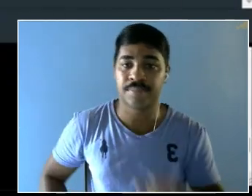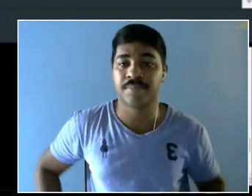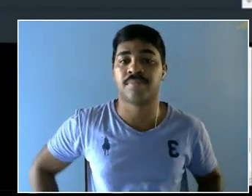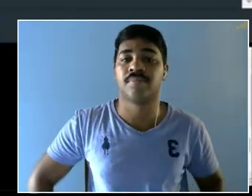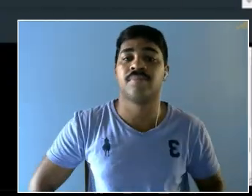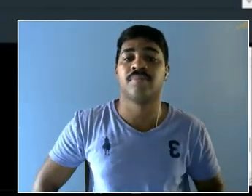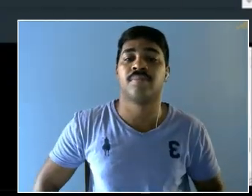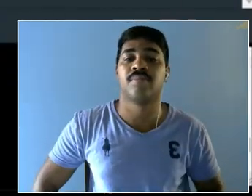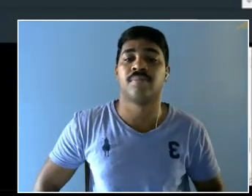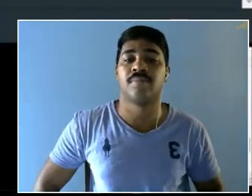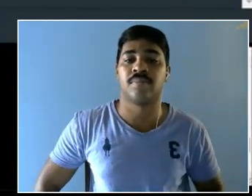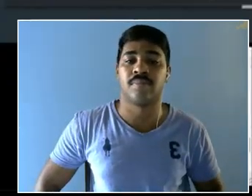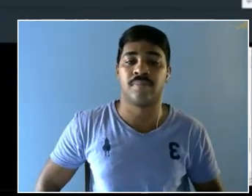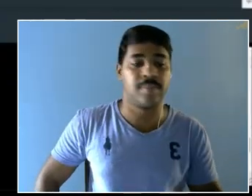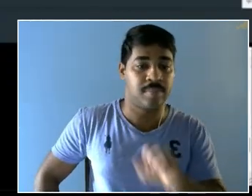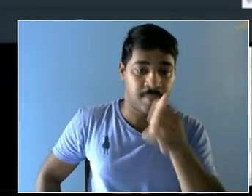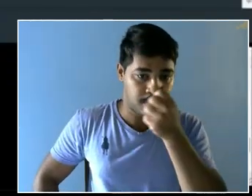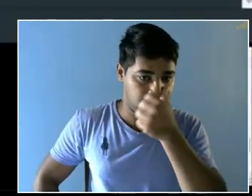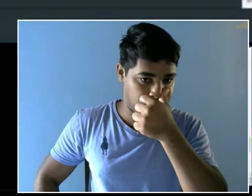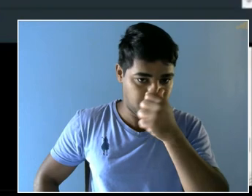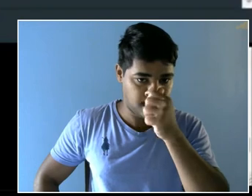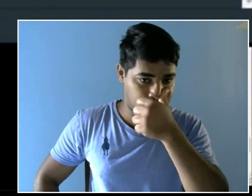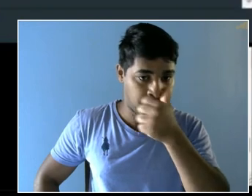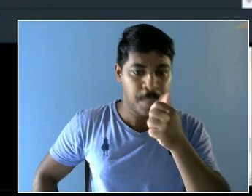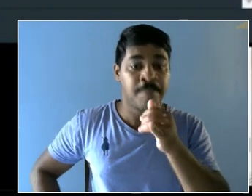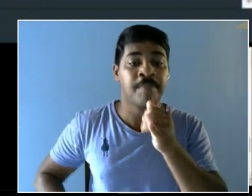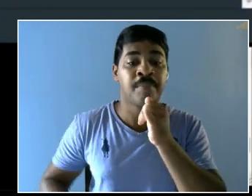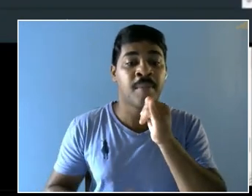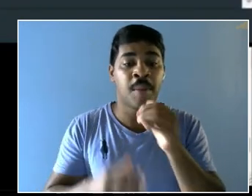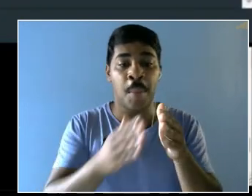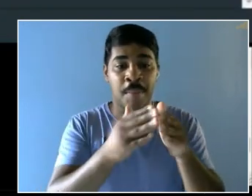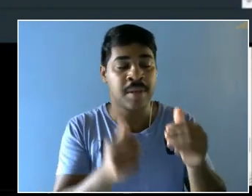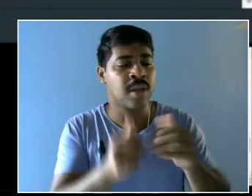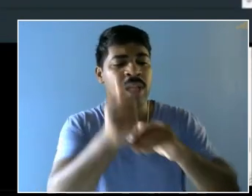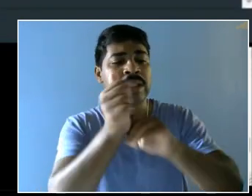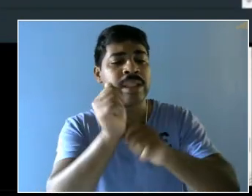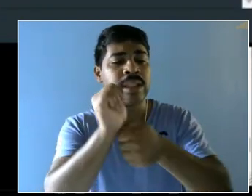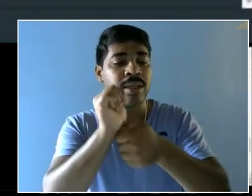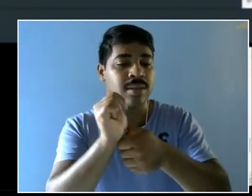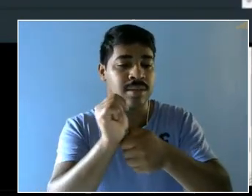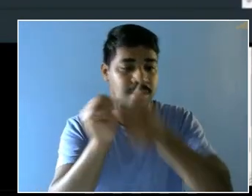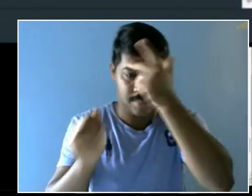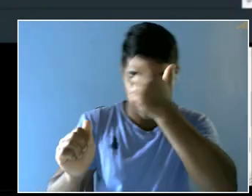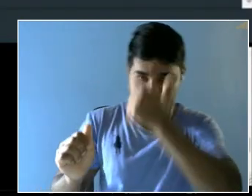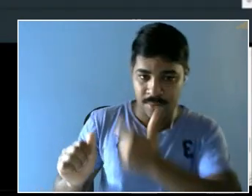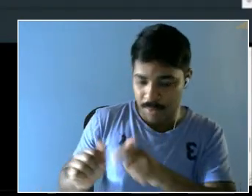Ele vai pedir de novo. Então vai repetir. Se estiver correto,